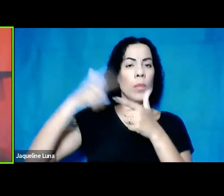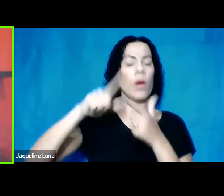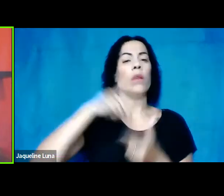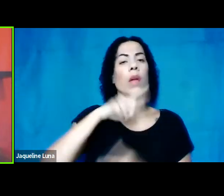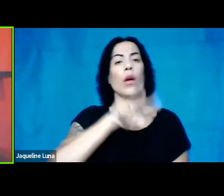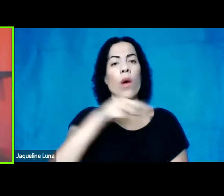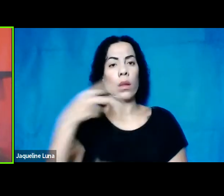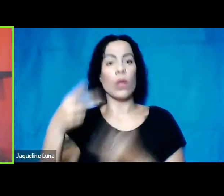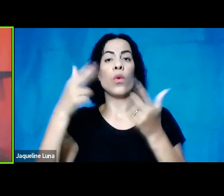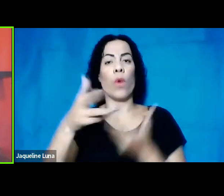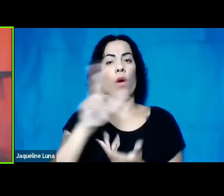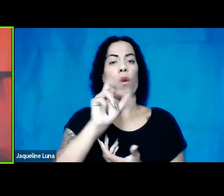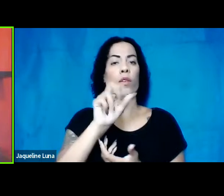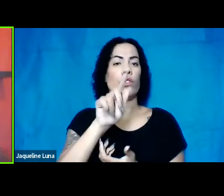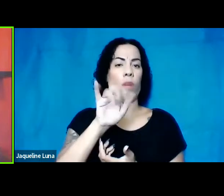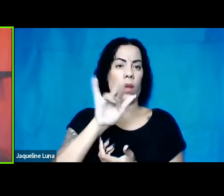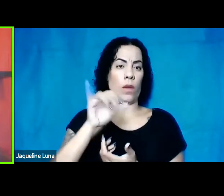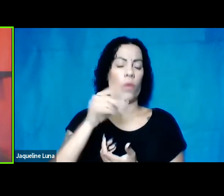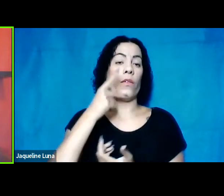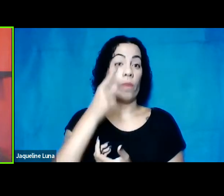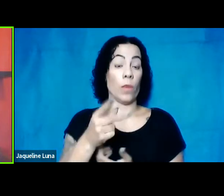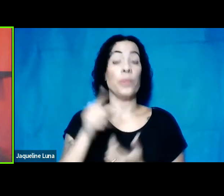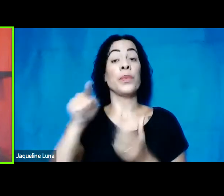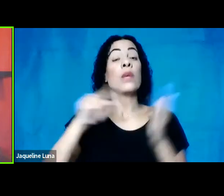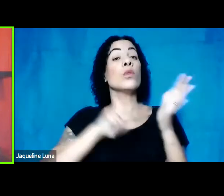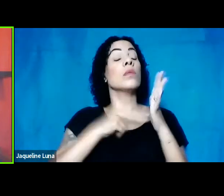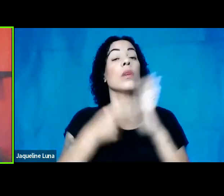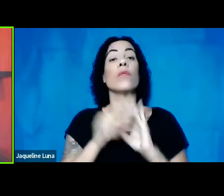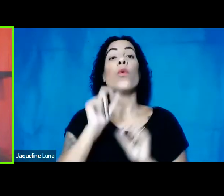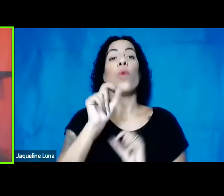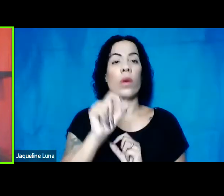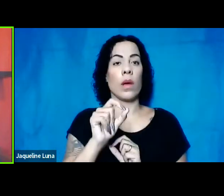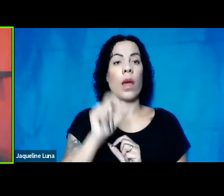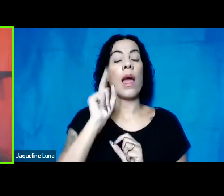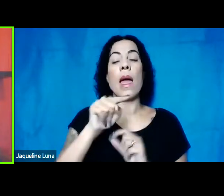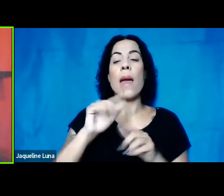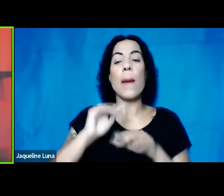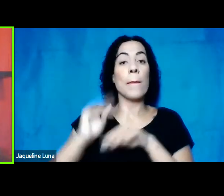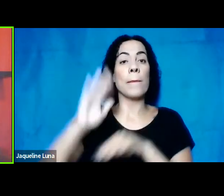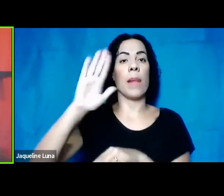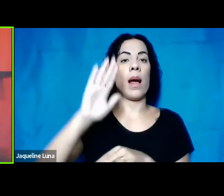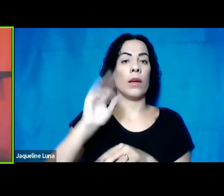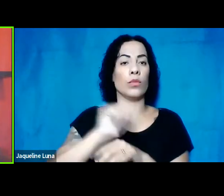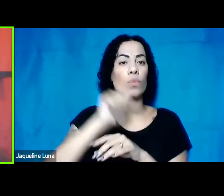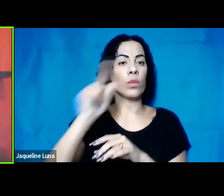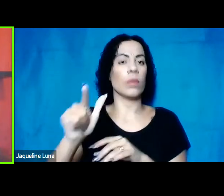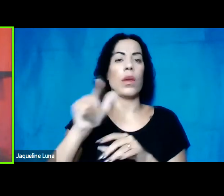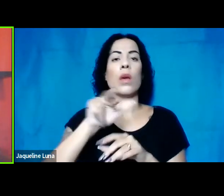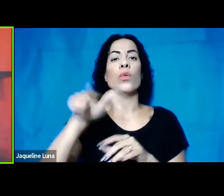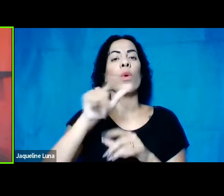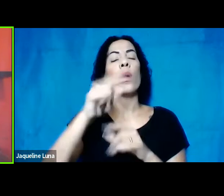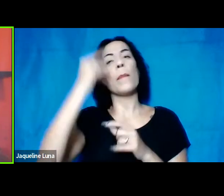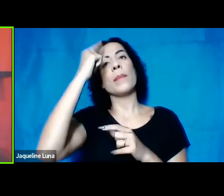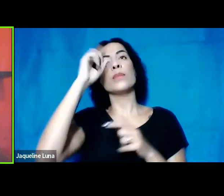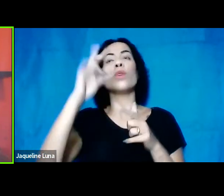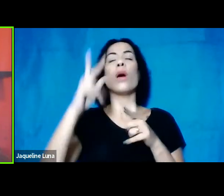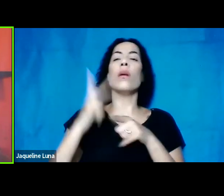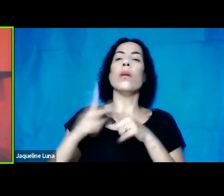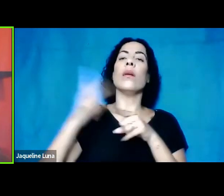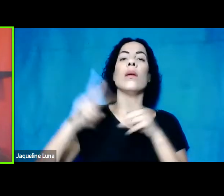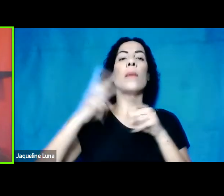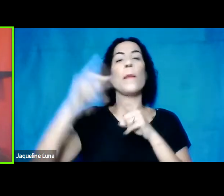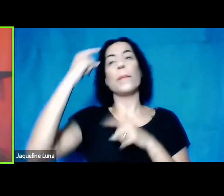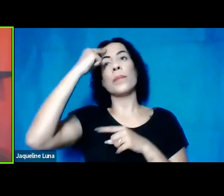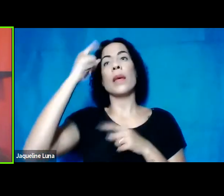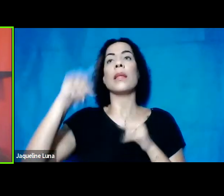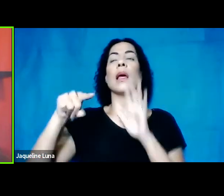de mencionar. Isso significa burlar, ir além, subverter esse maniqueísmo, essa dualidade entre pauta